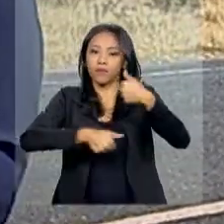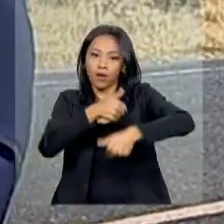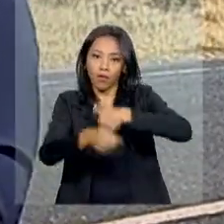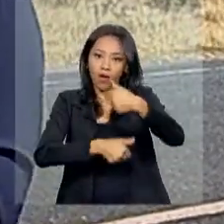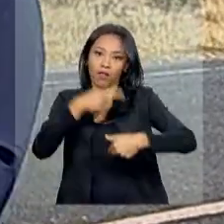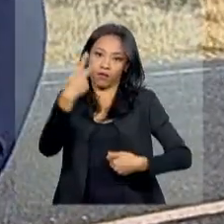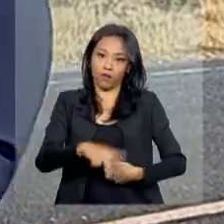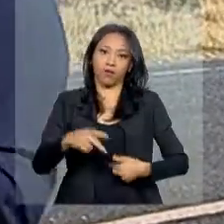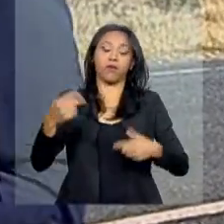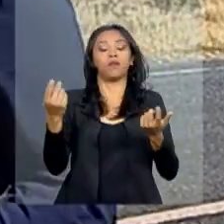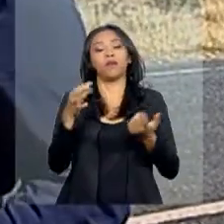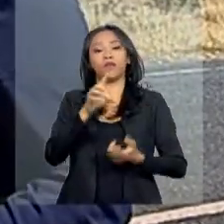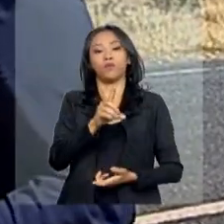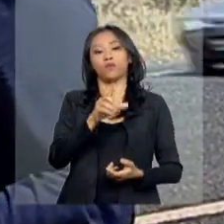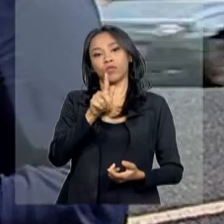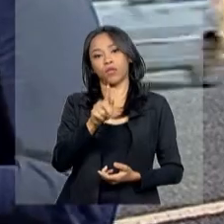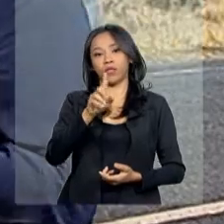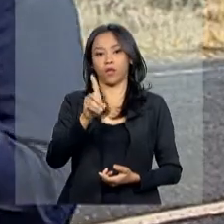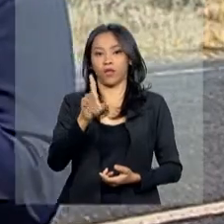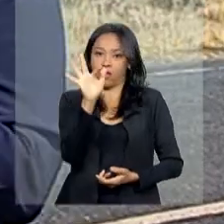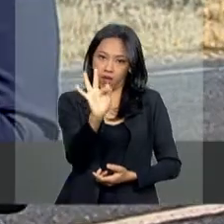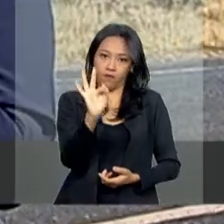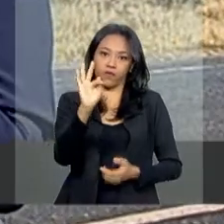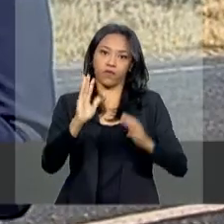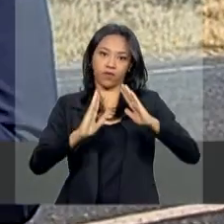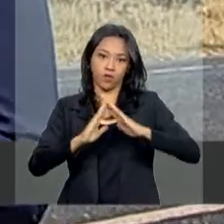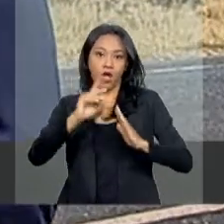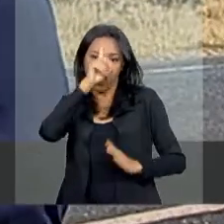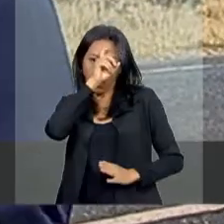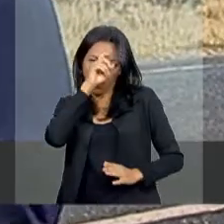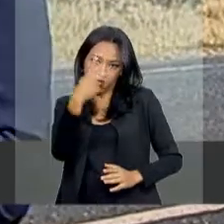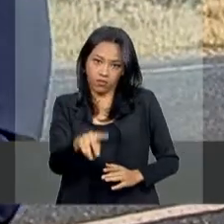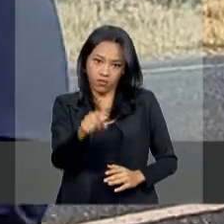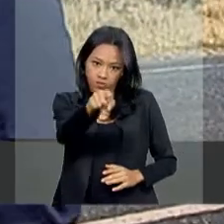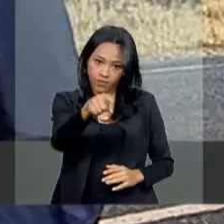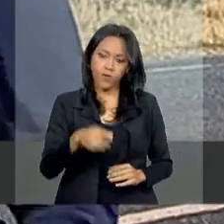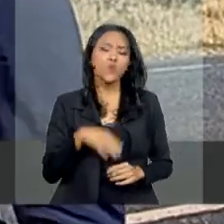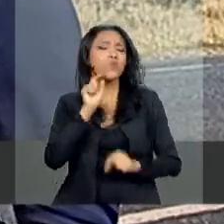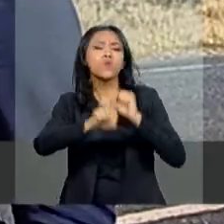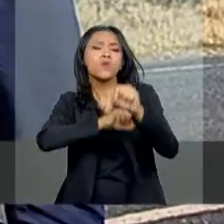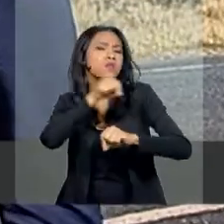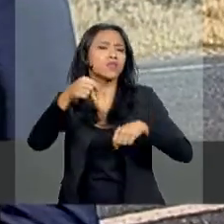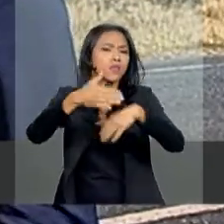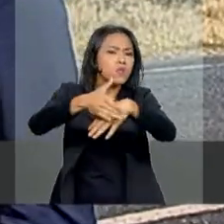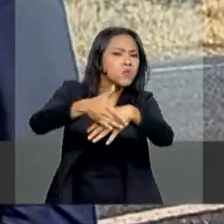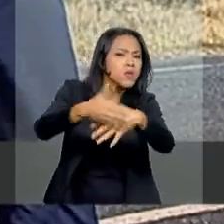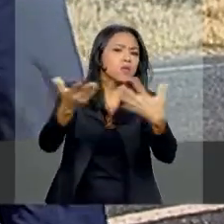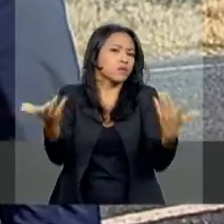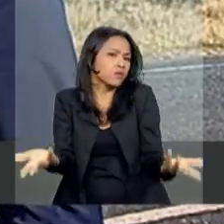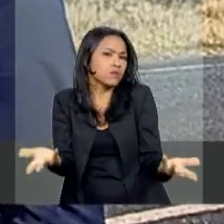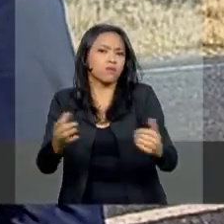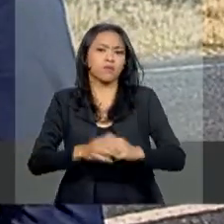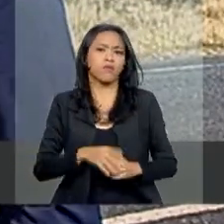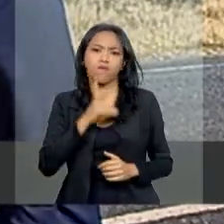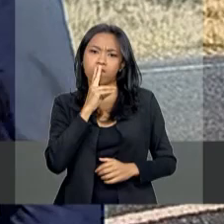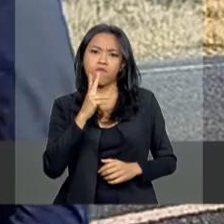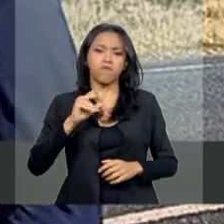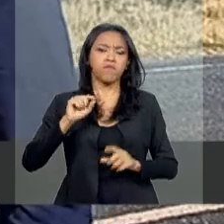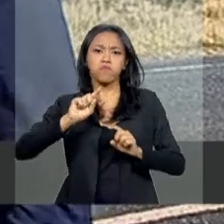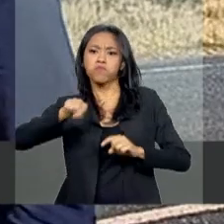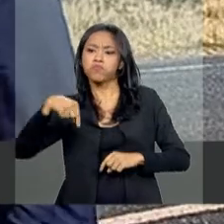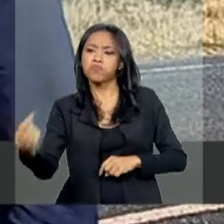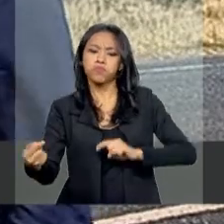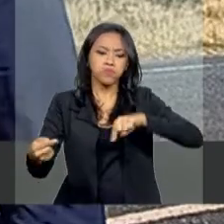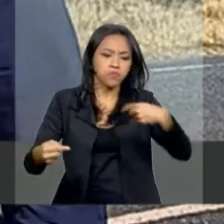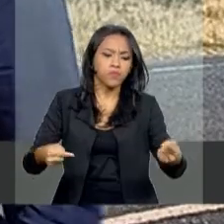do processo que seria essas doenças crônicas não transmissíveis seria principalmente as